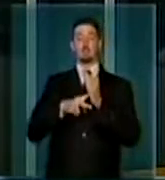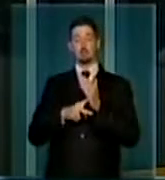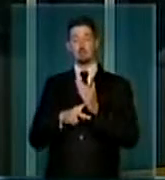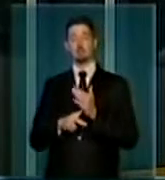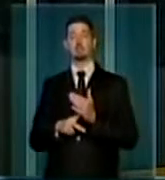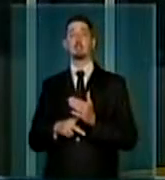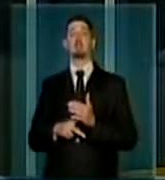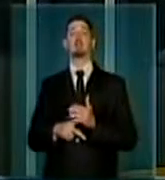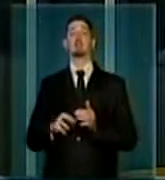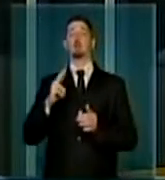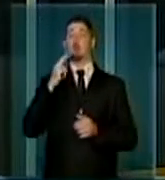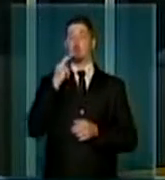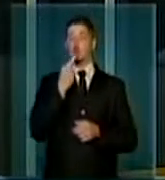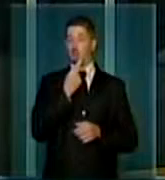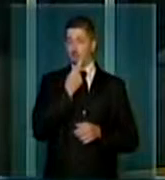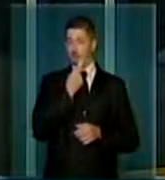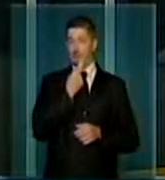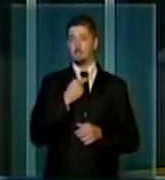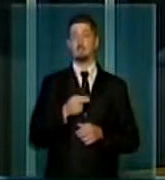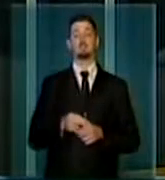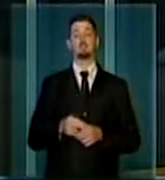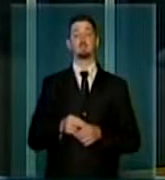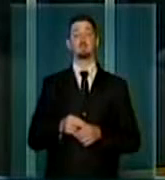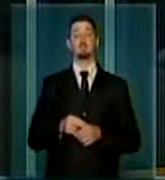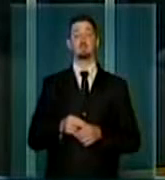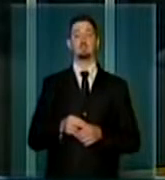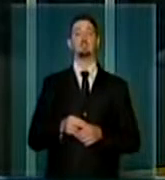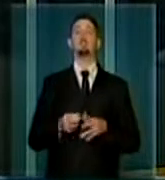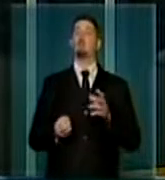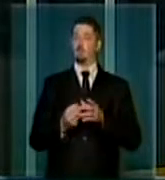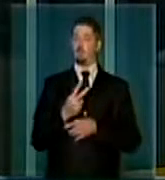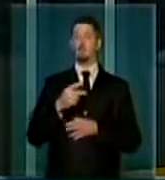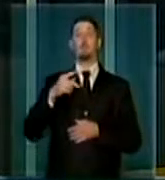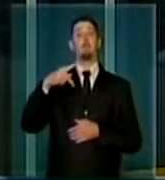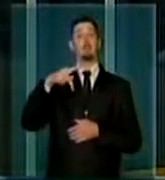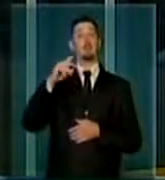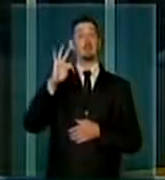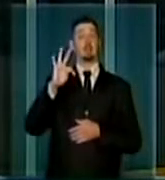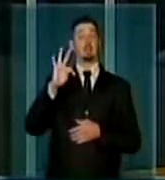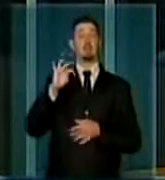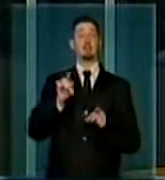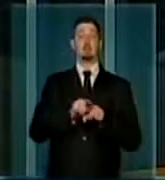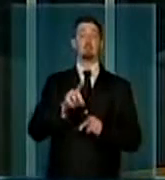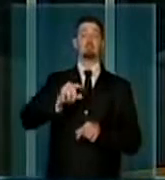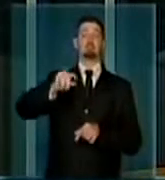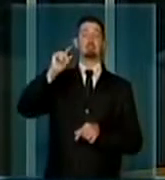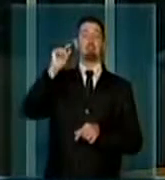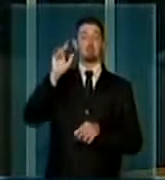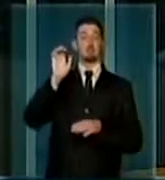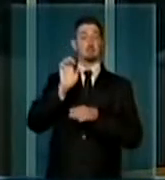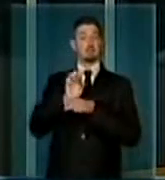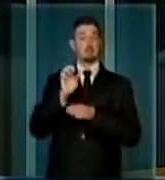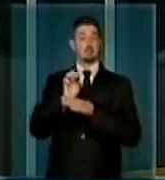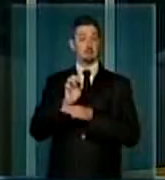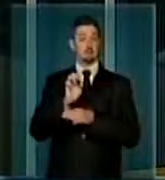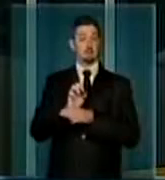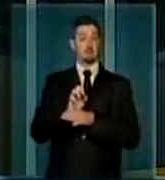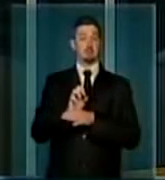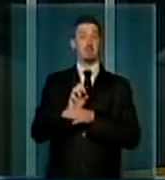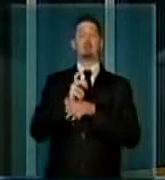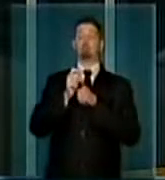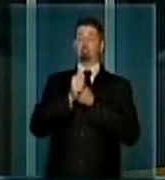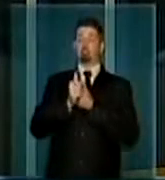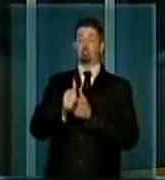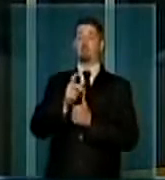sindicatos rondonienses, era também um dos fundadores do Partido dos Trabalhadores no estado, sigla a